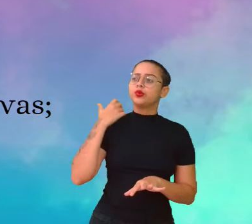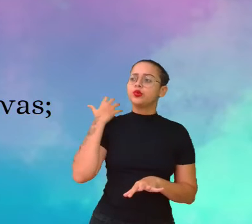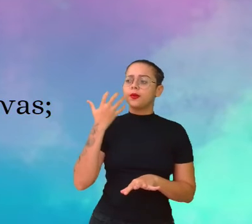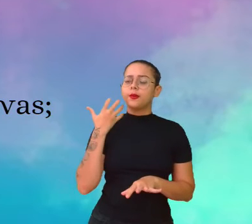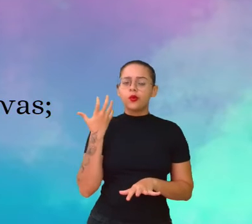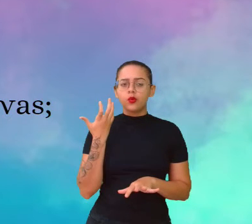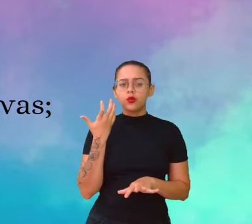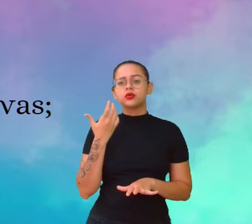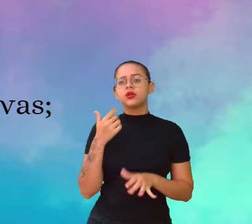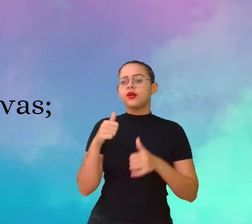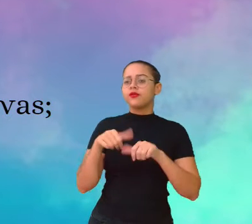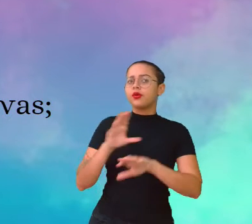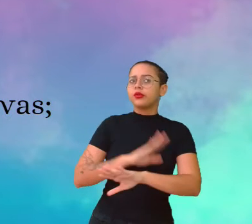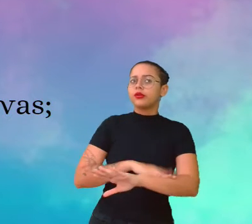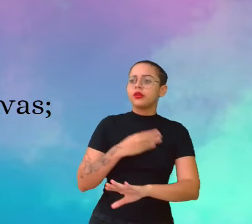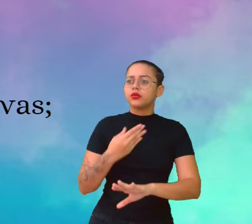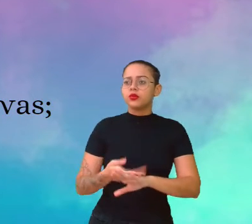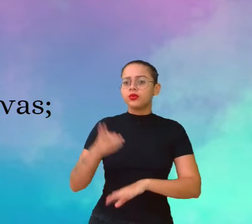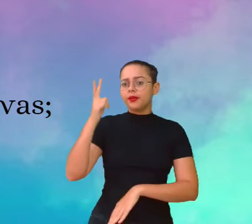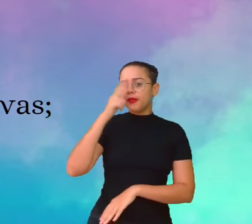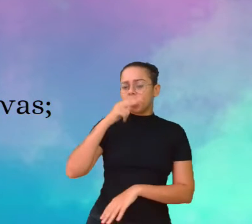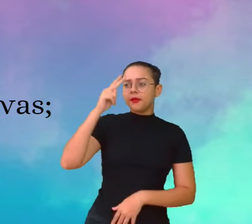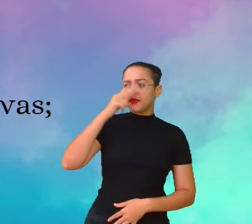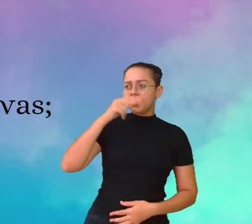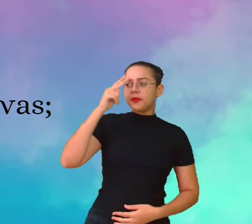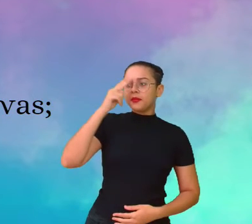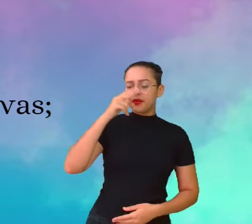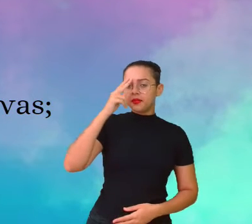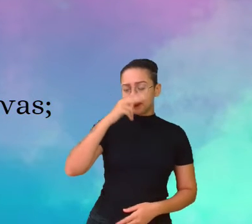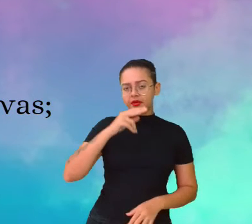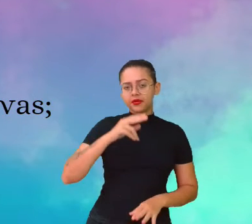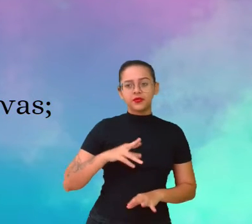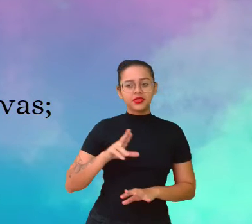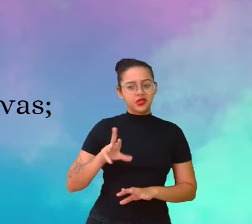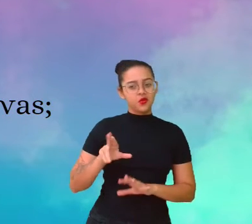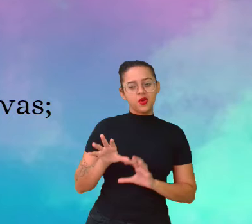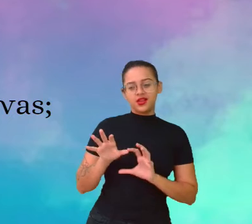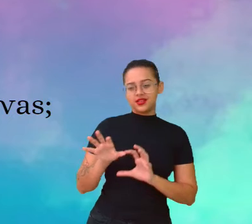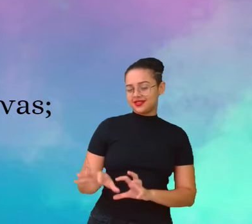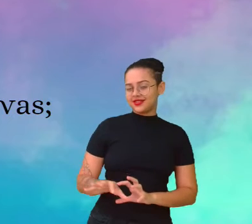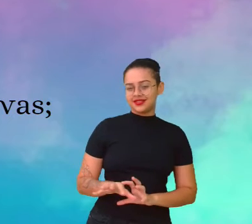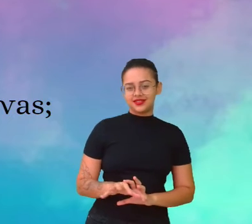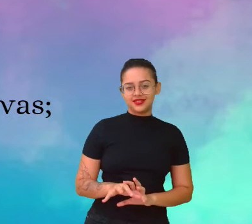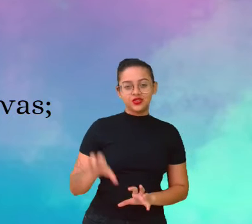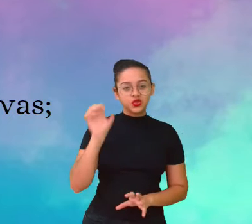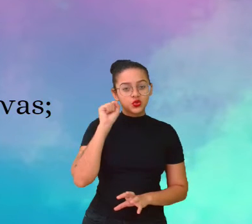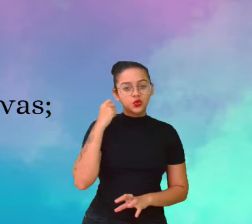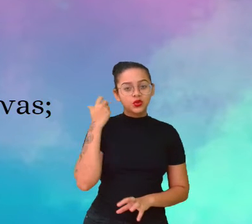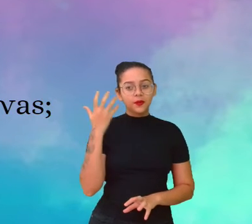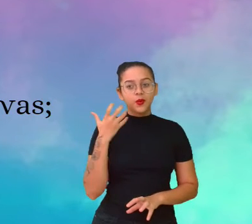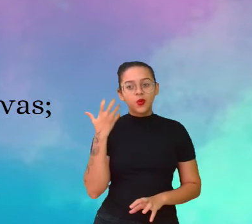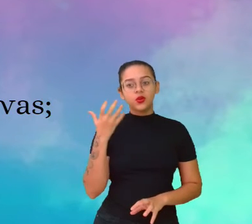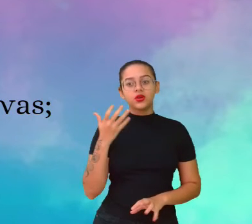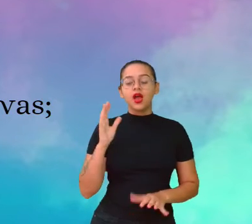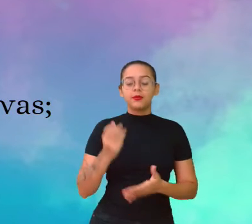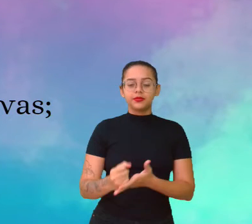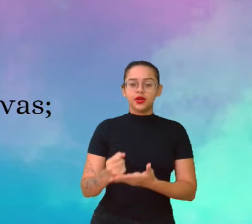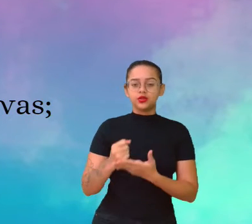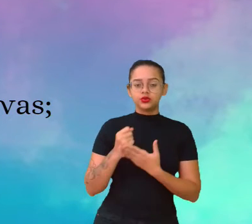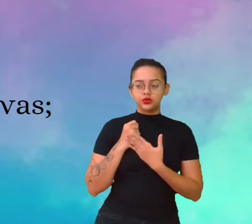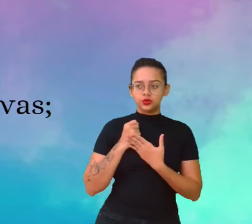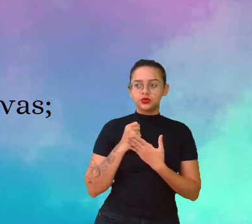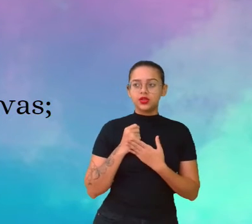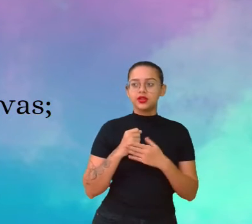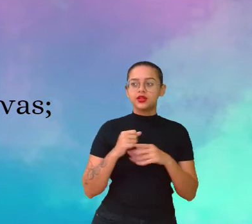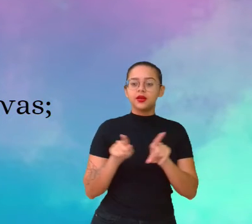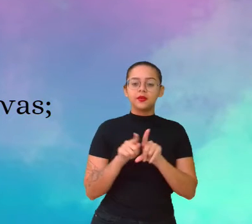que eu escuto e ficar ali o dia todo escutando a mesma música, a mesma canção. Não é bem assim, minha gente. Né? Ouvir música ajuda, e ouvir